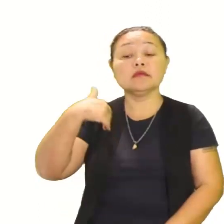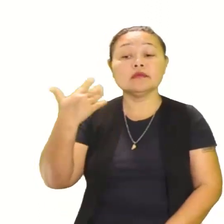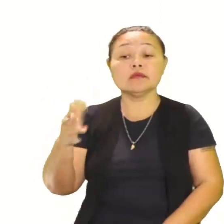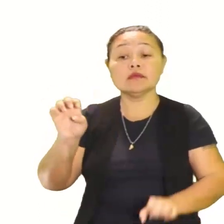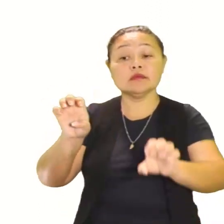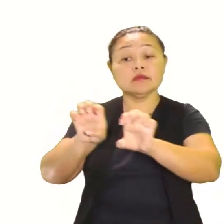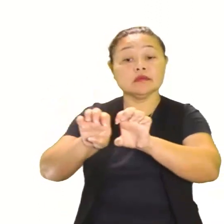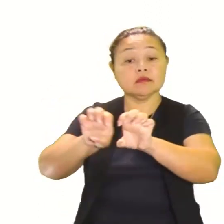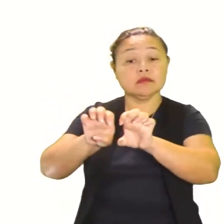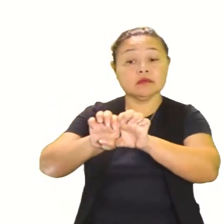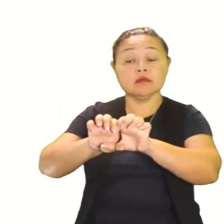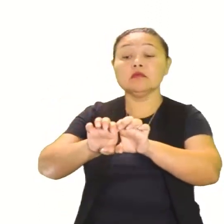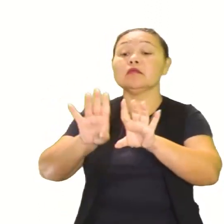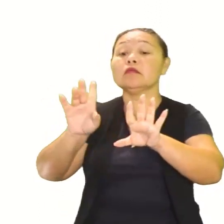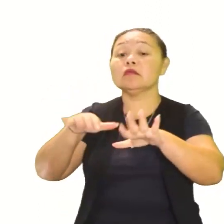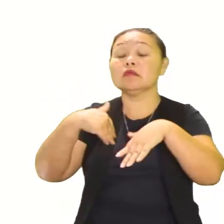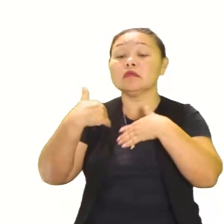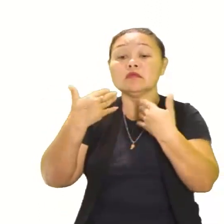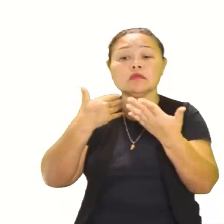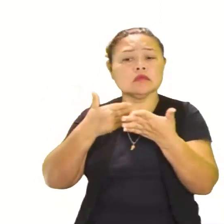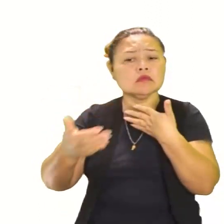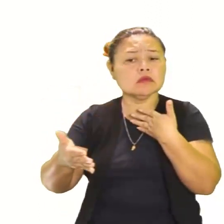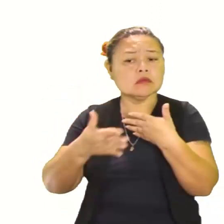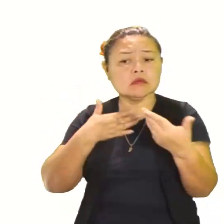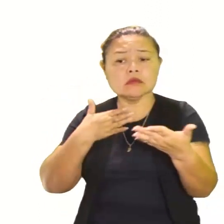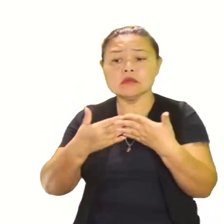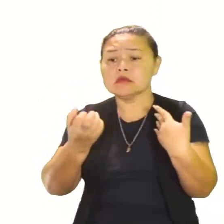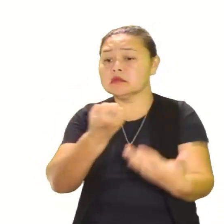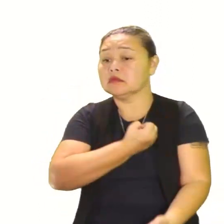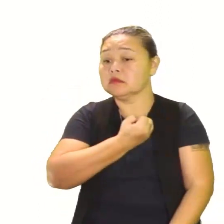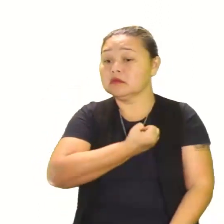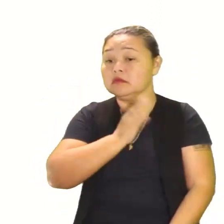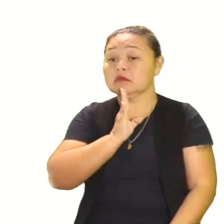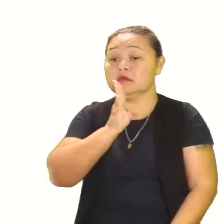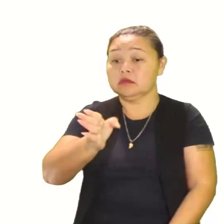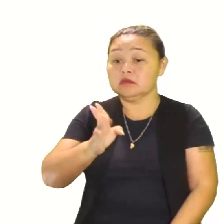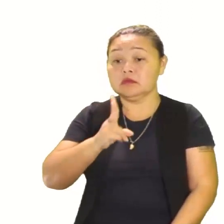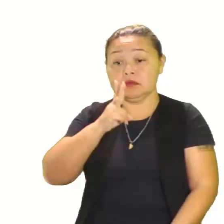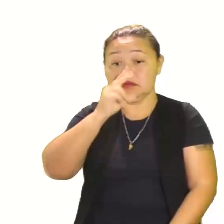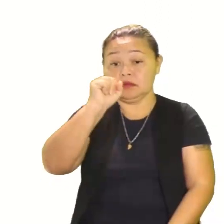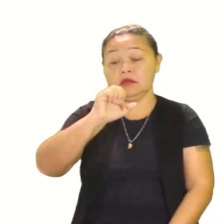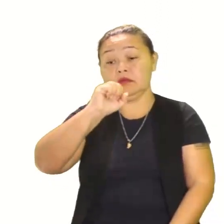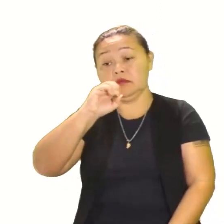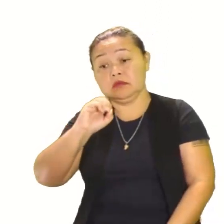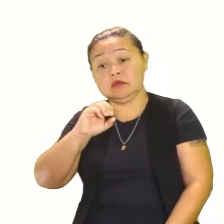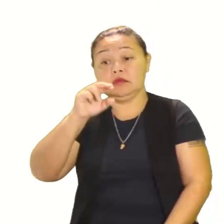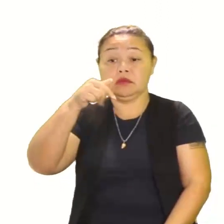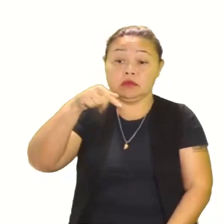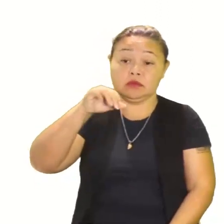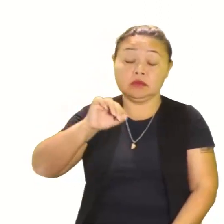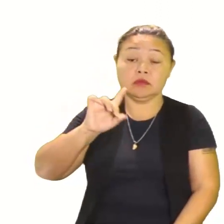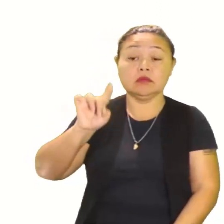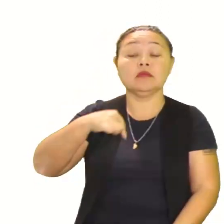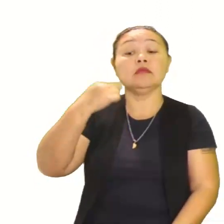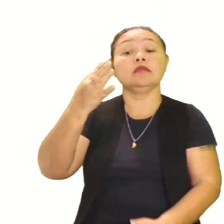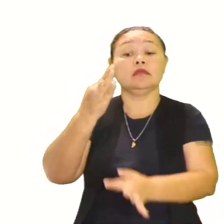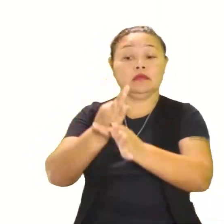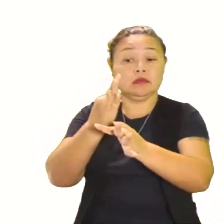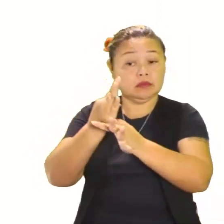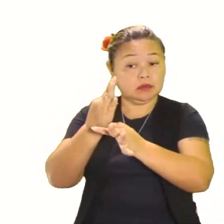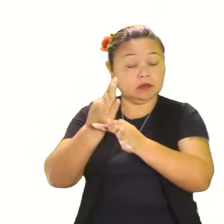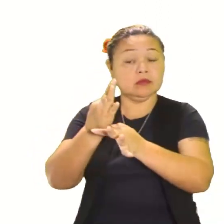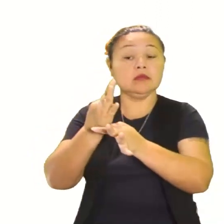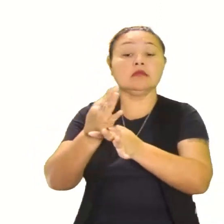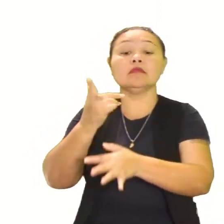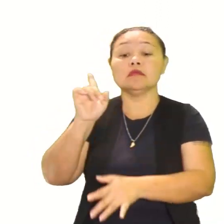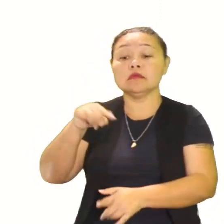a nossa equação modular, para o módulo, não interfere o valor absoluto da força, é 80, é 70. Para a física,